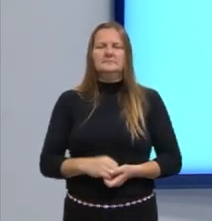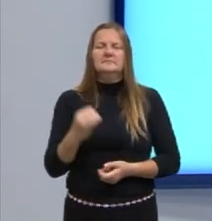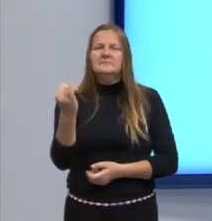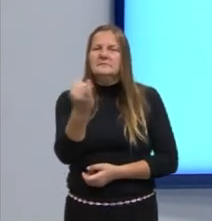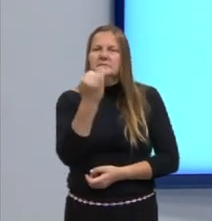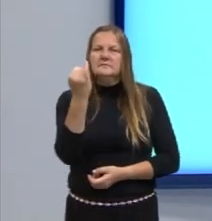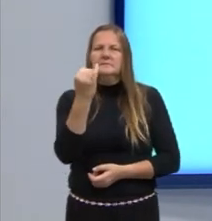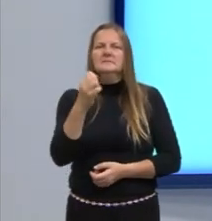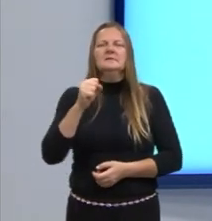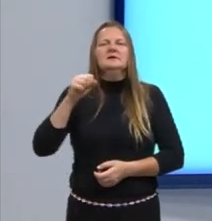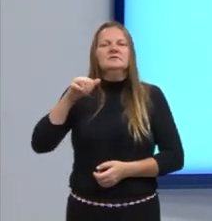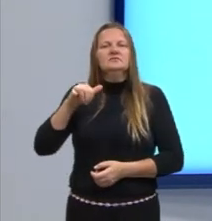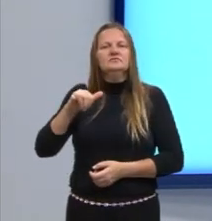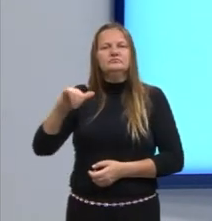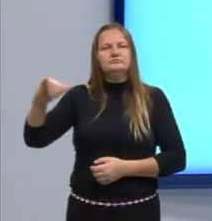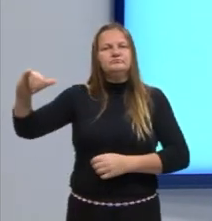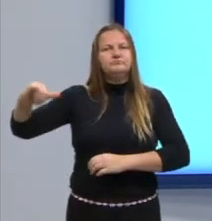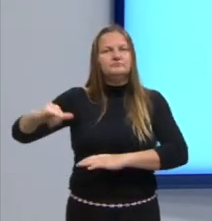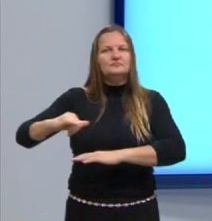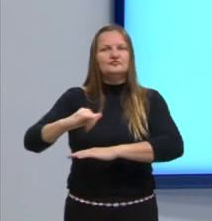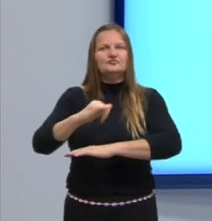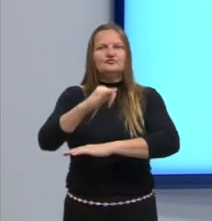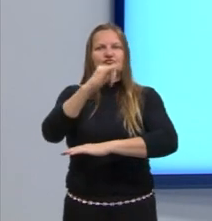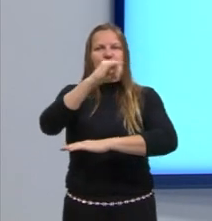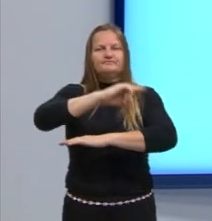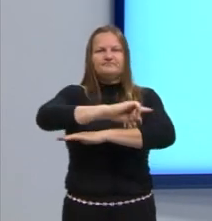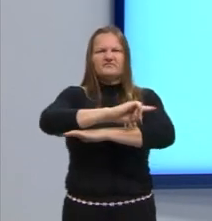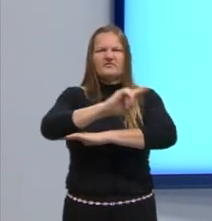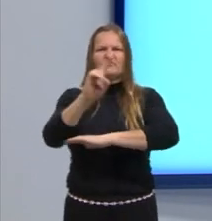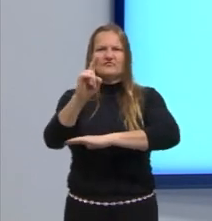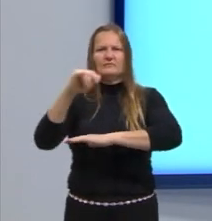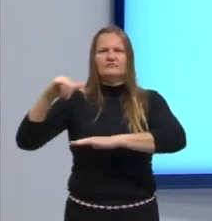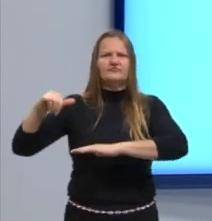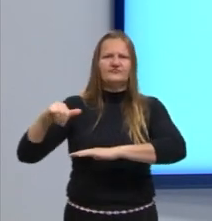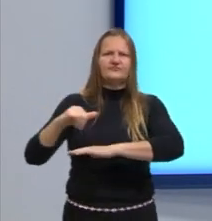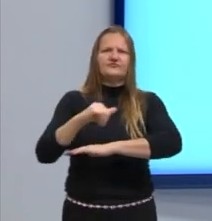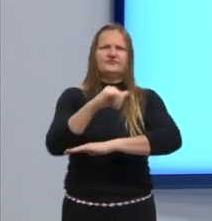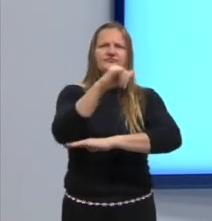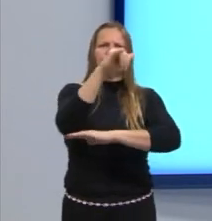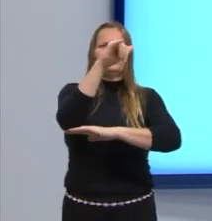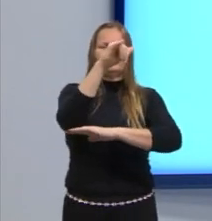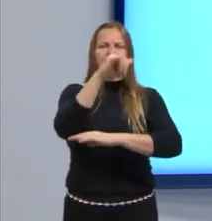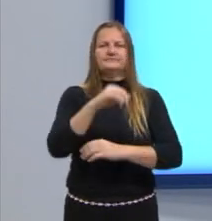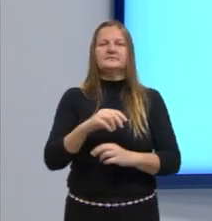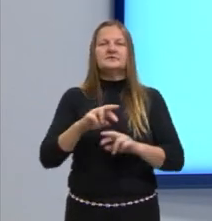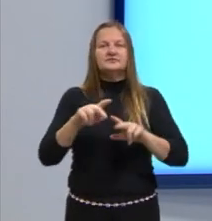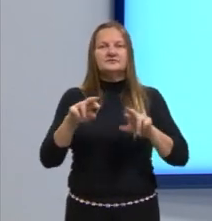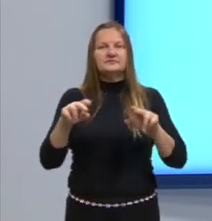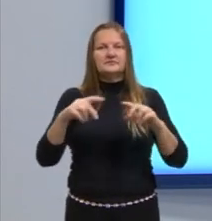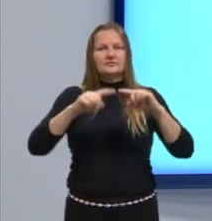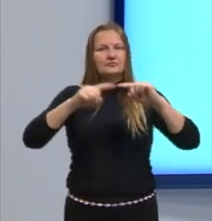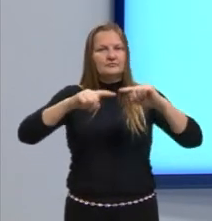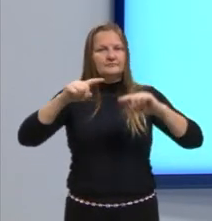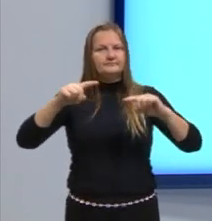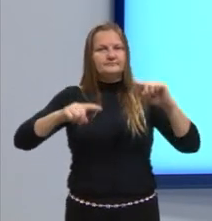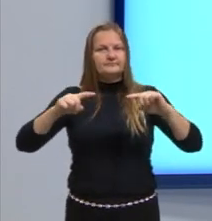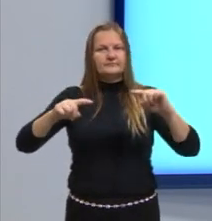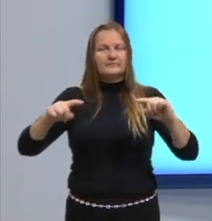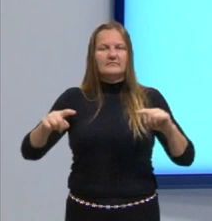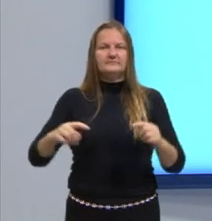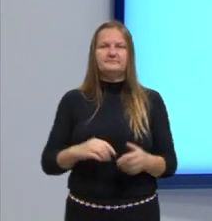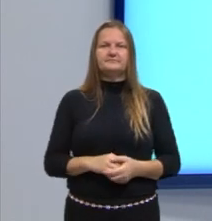e se o avião estivesse acelerando né Ele é oscilar de forma diferente no avião e